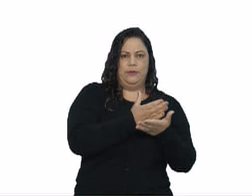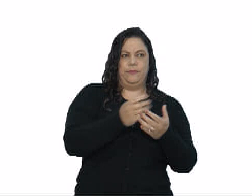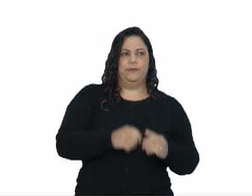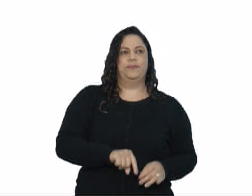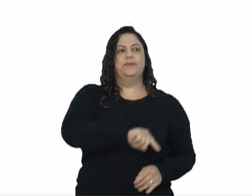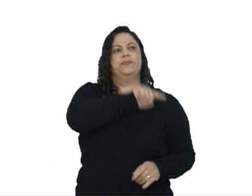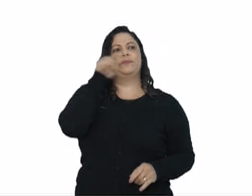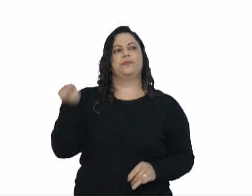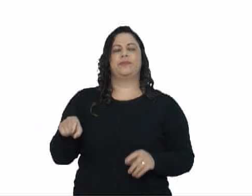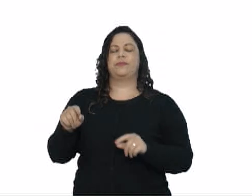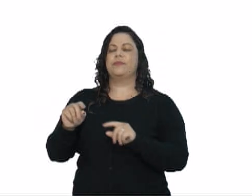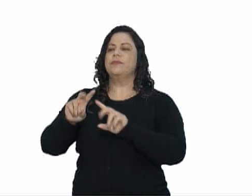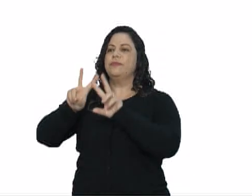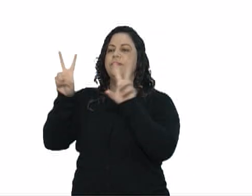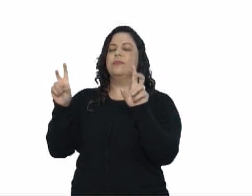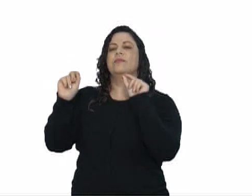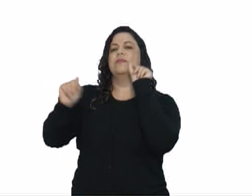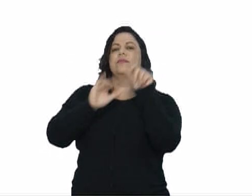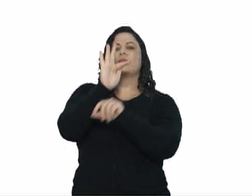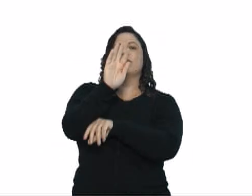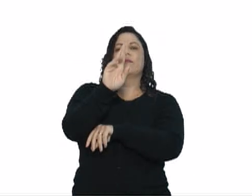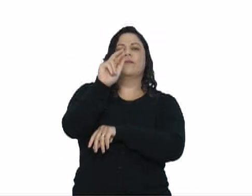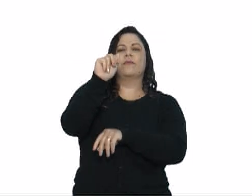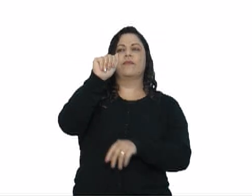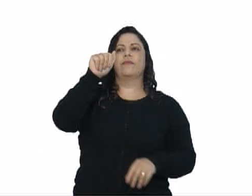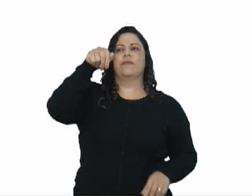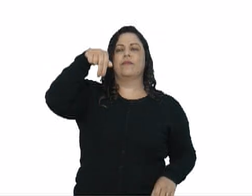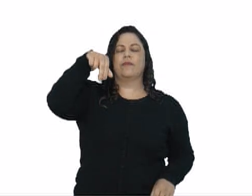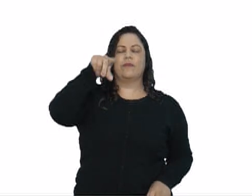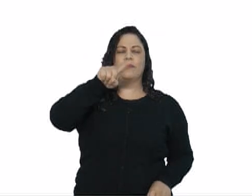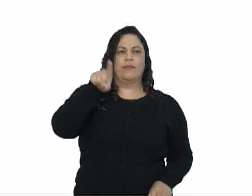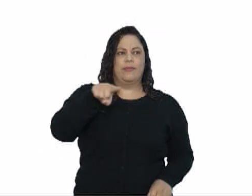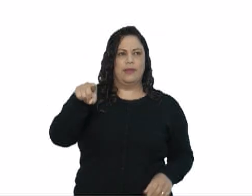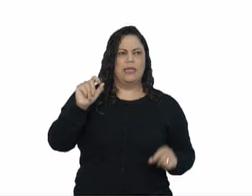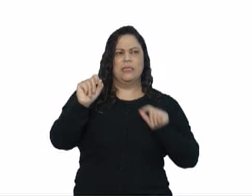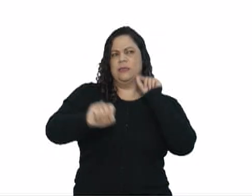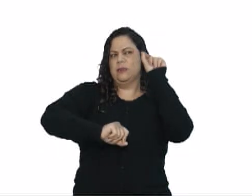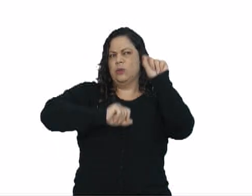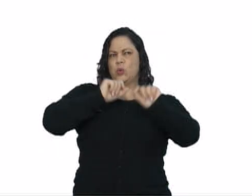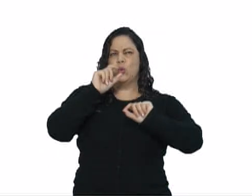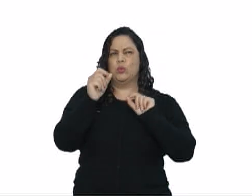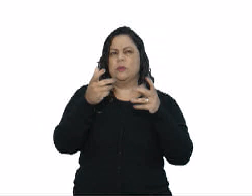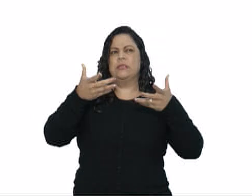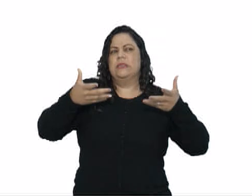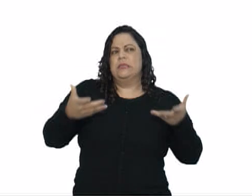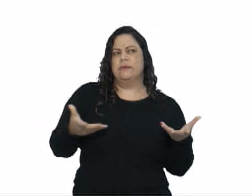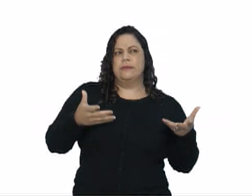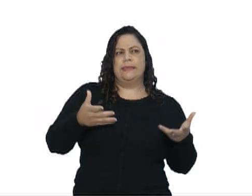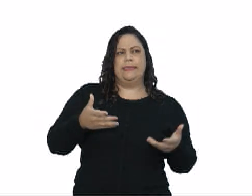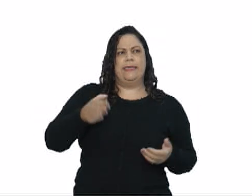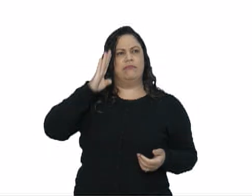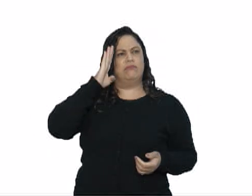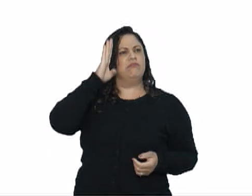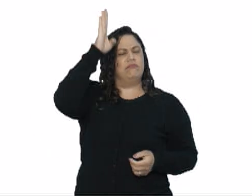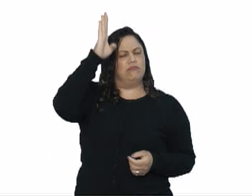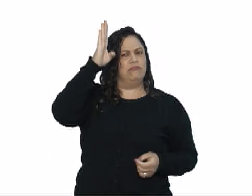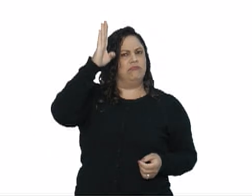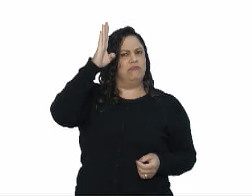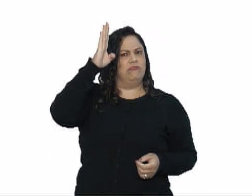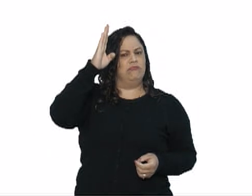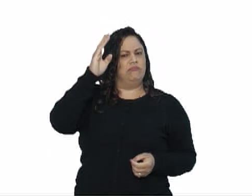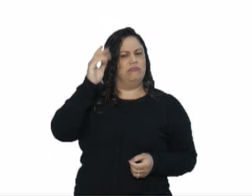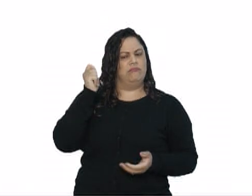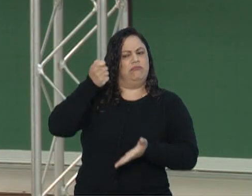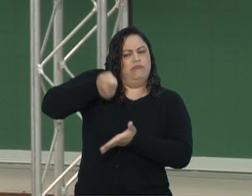ditadura totalitária. Primeiro, transição de um Estado de direito para um Estado policial.